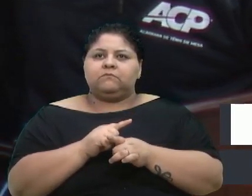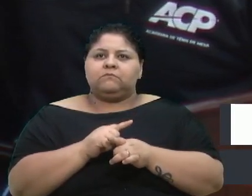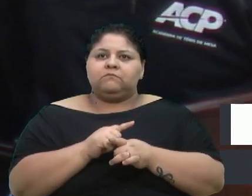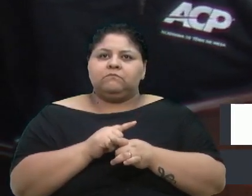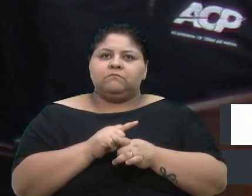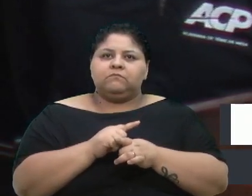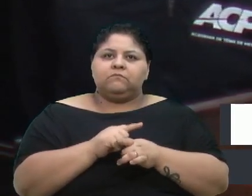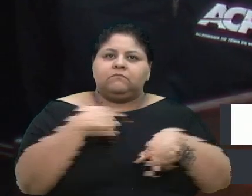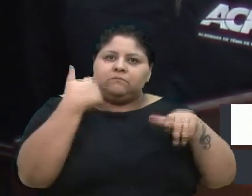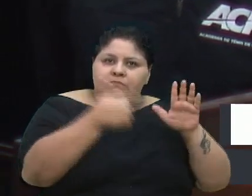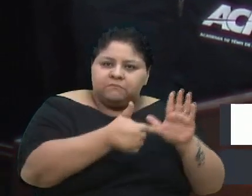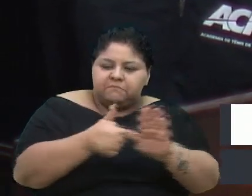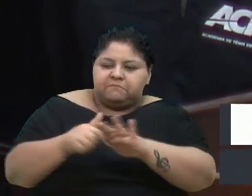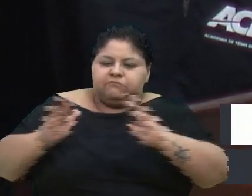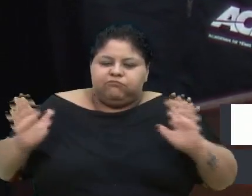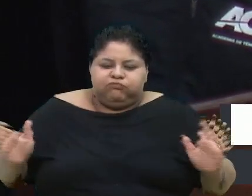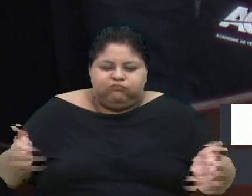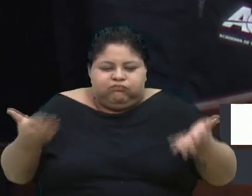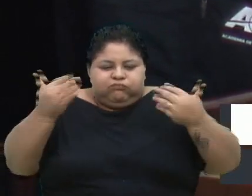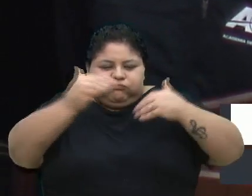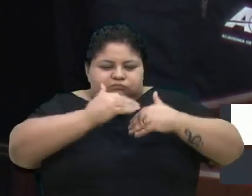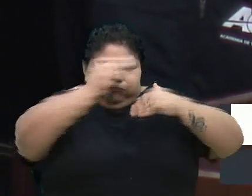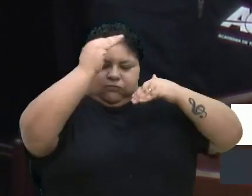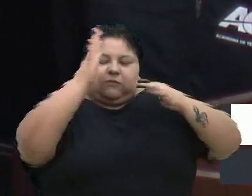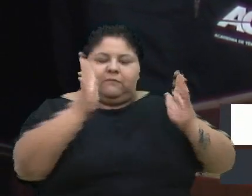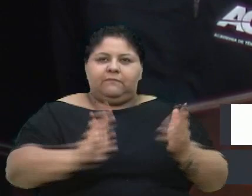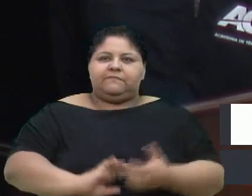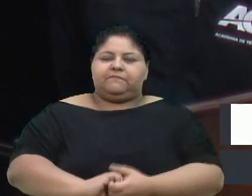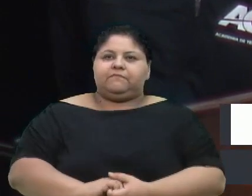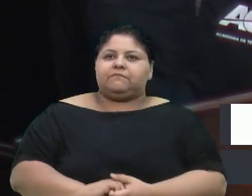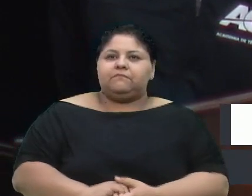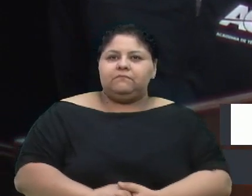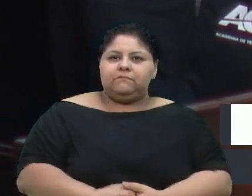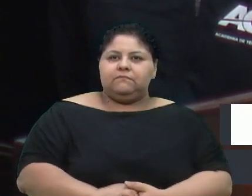para nos engrandecer ainda mais o evento.